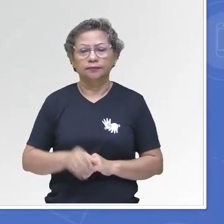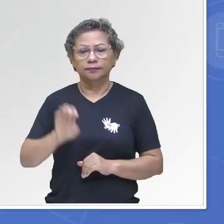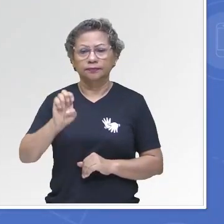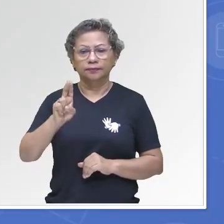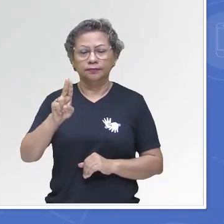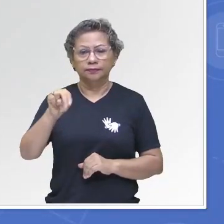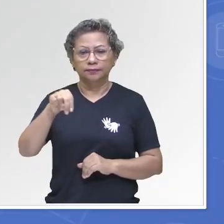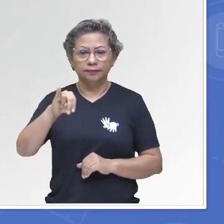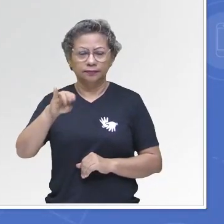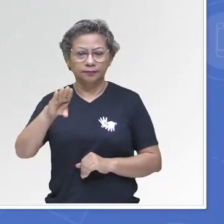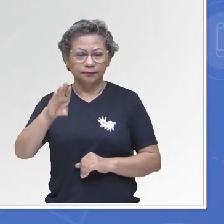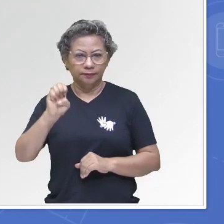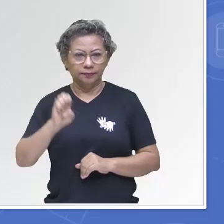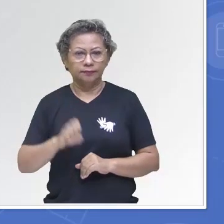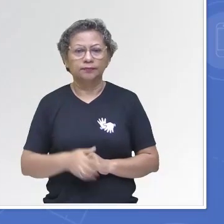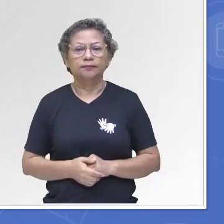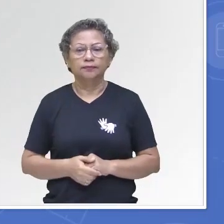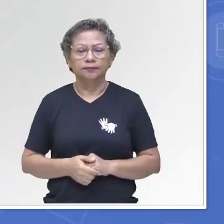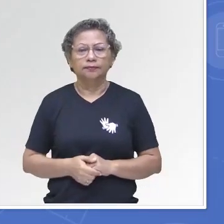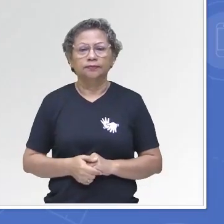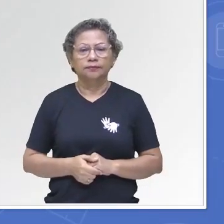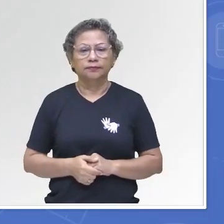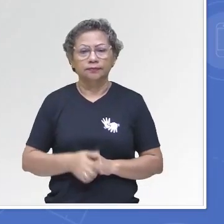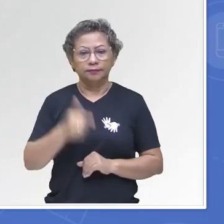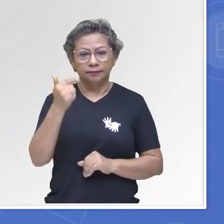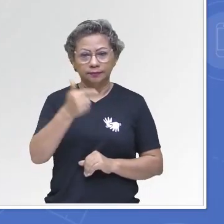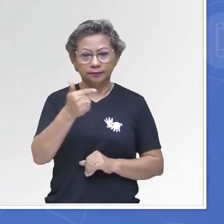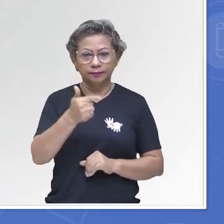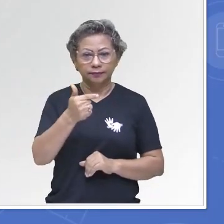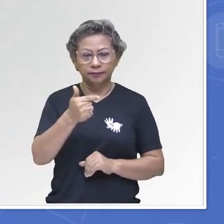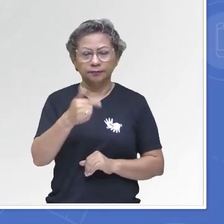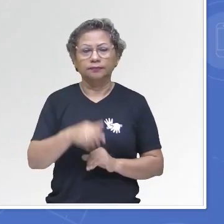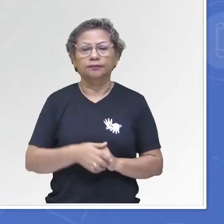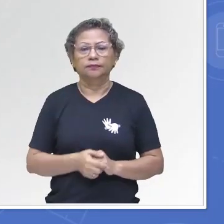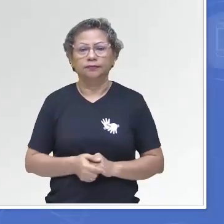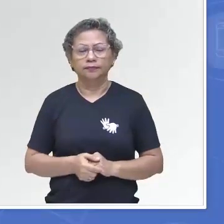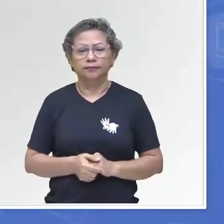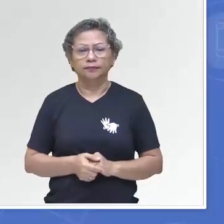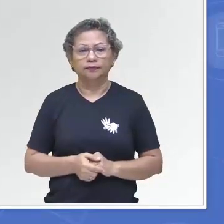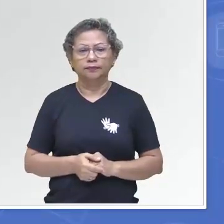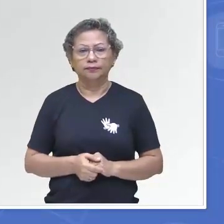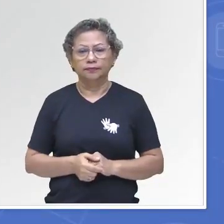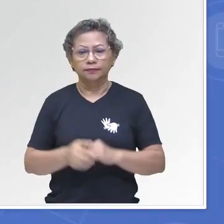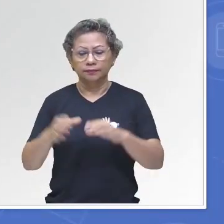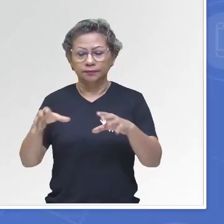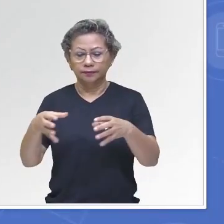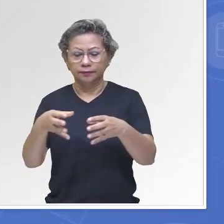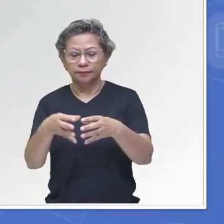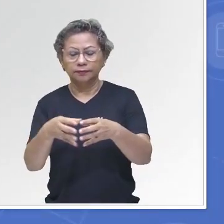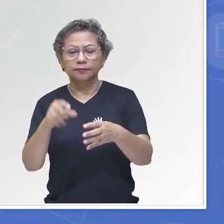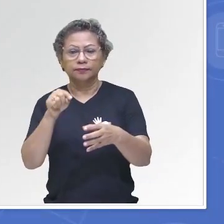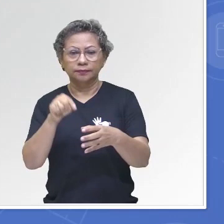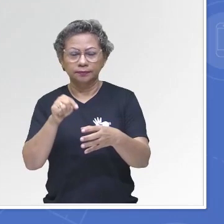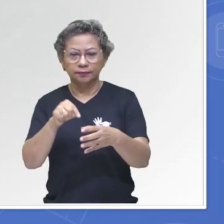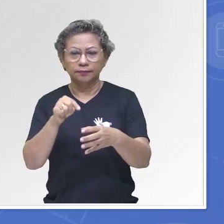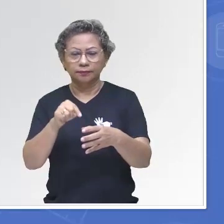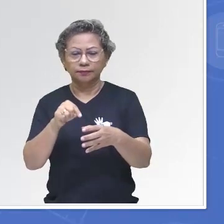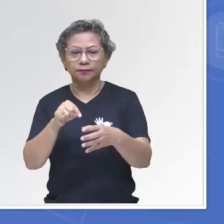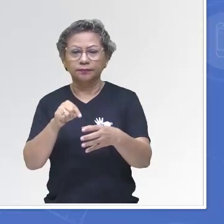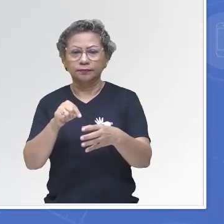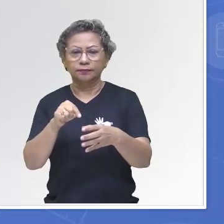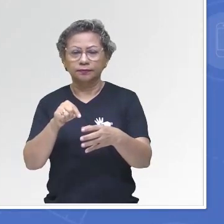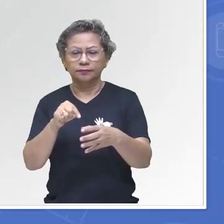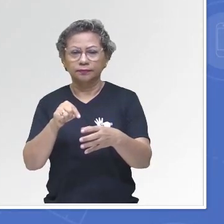Eunice falou que na questão 2 se trata aí de uma amostra aleatória,